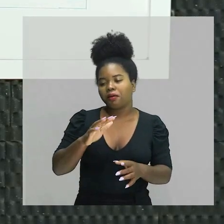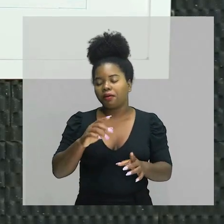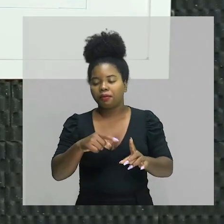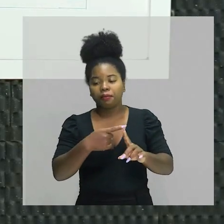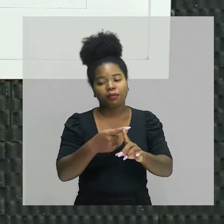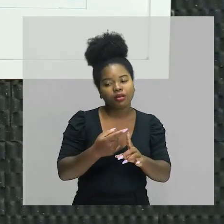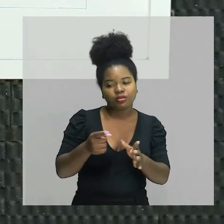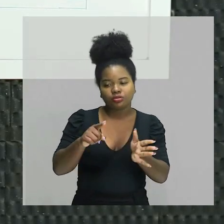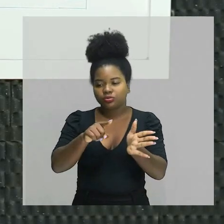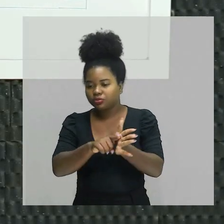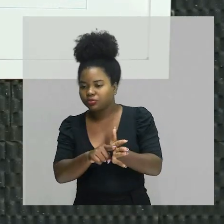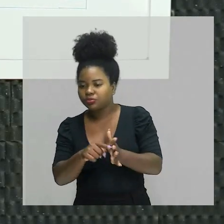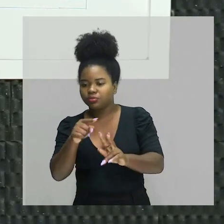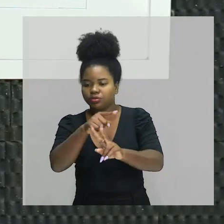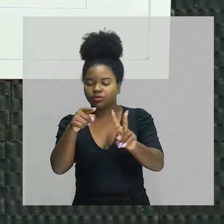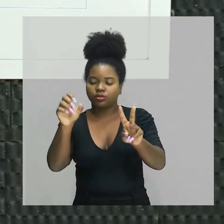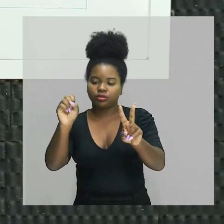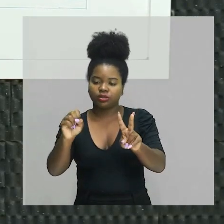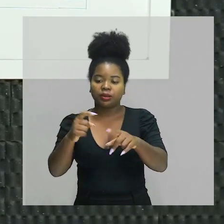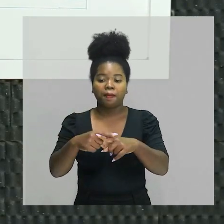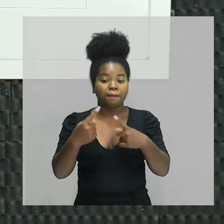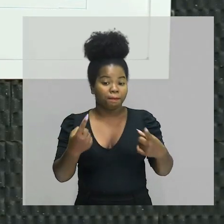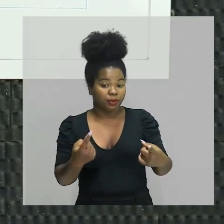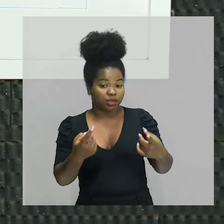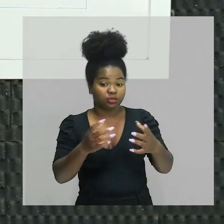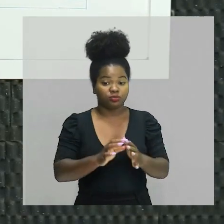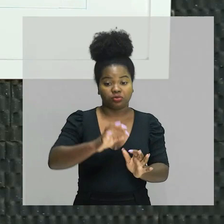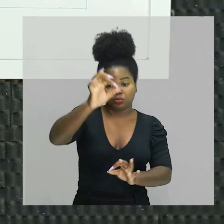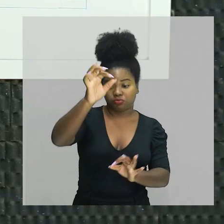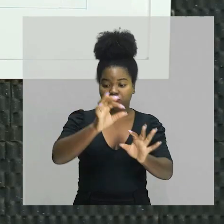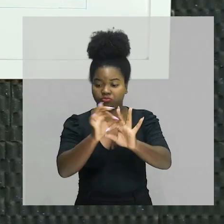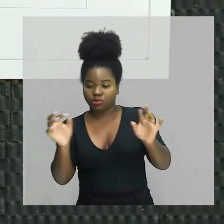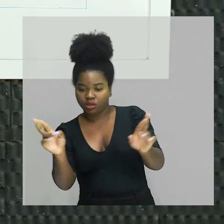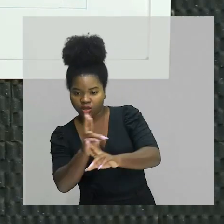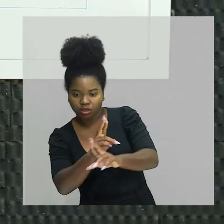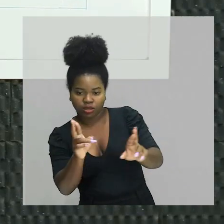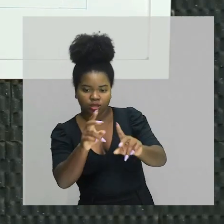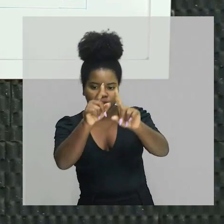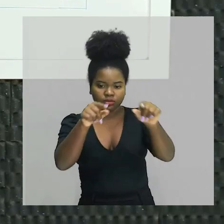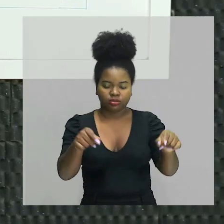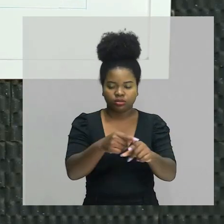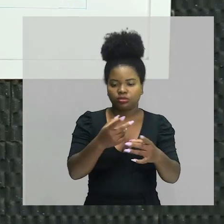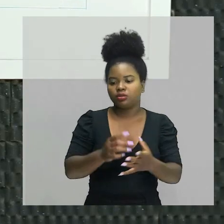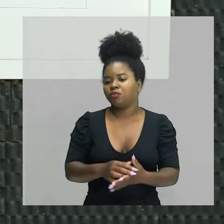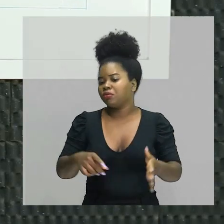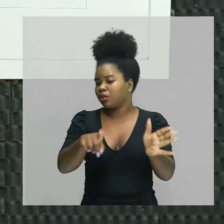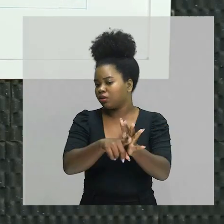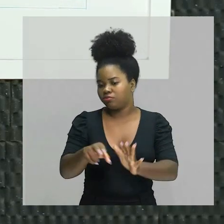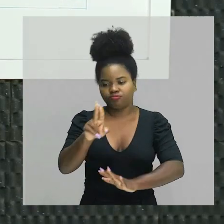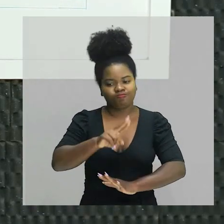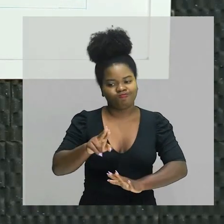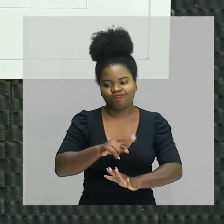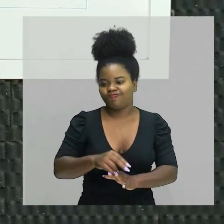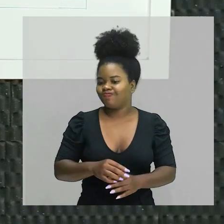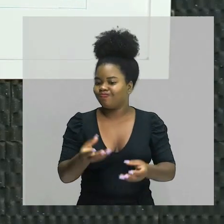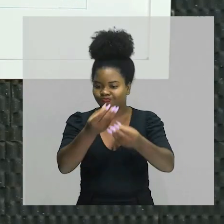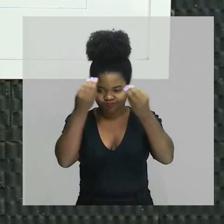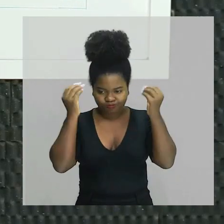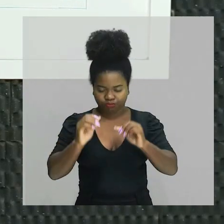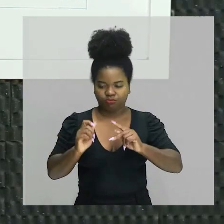8. Mas como nós estamos trabalhando com medida de altura, o negativo ele não é usado. Você não vai